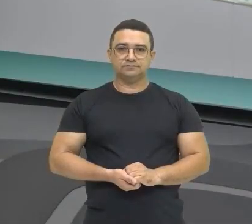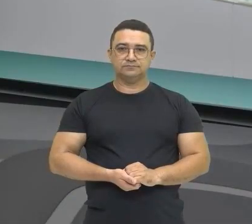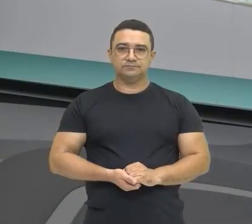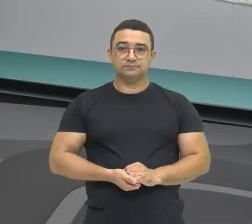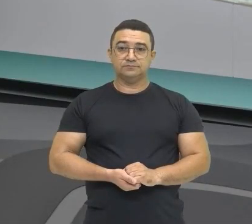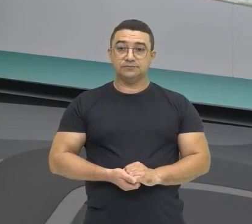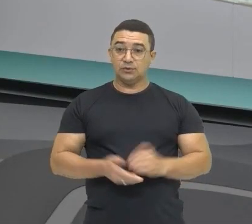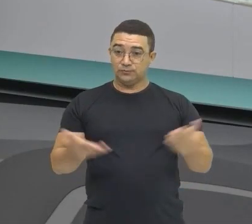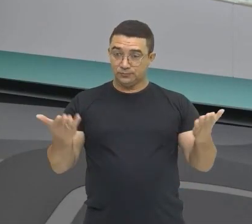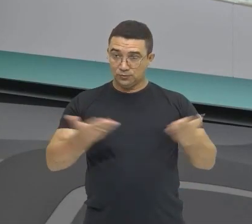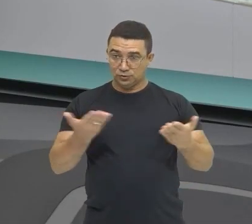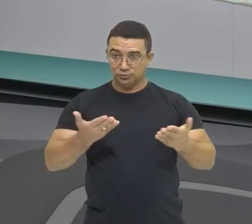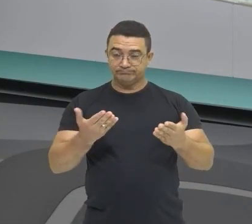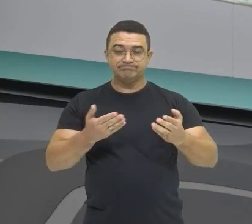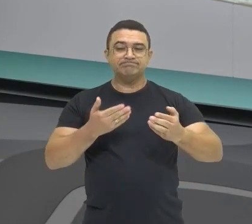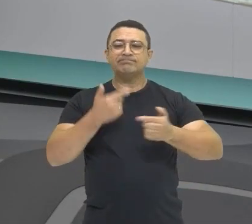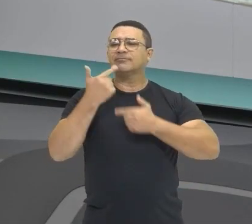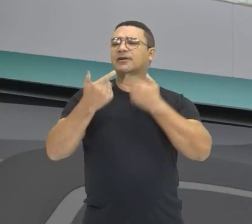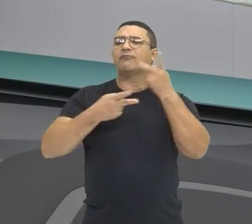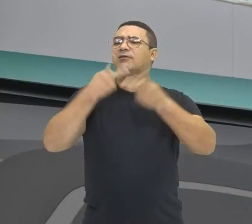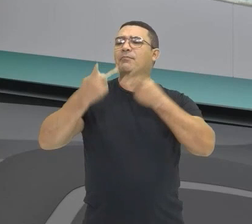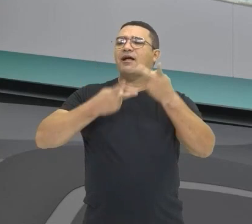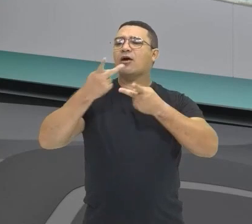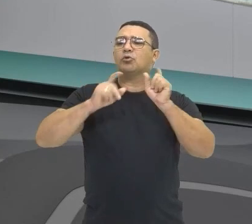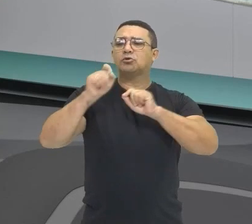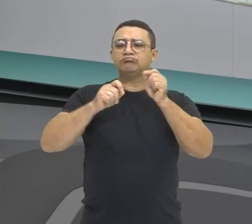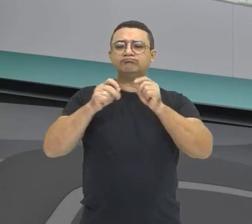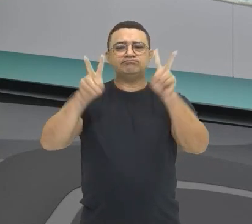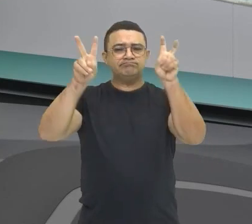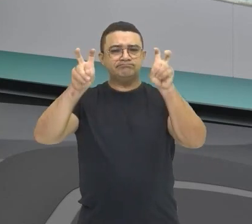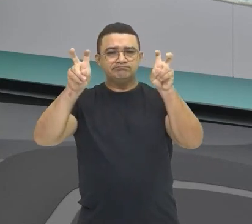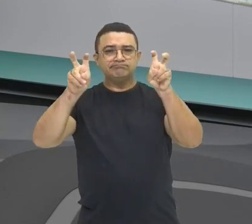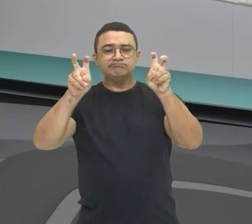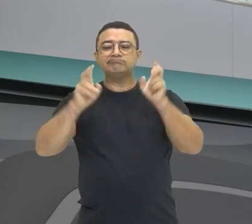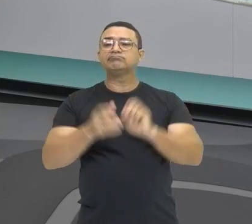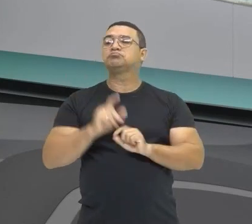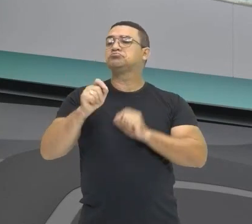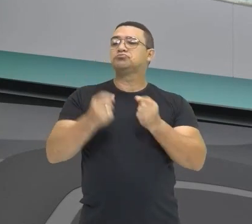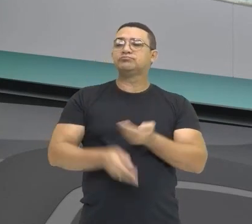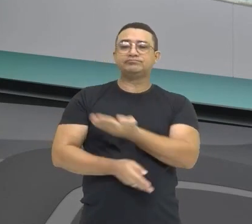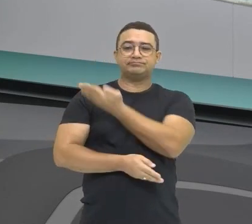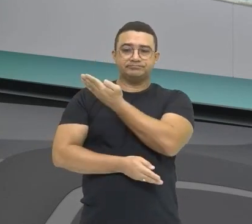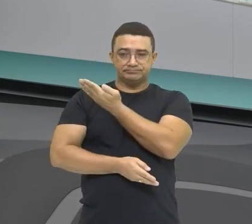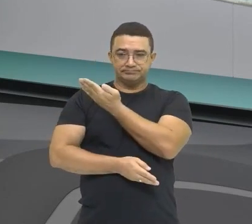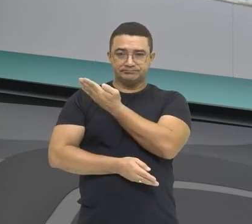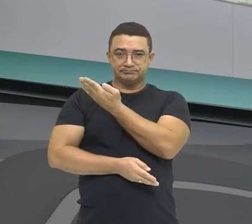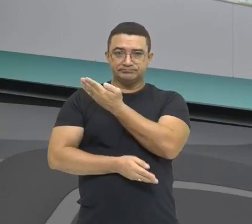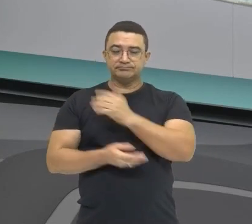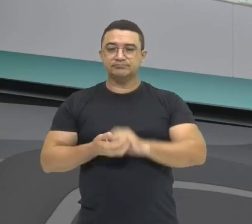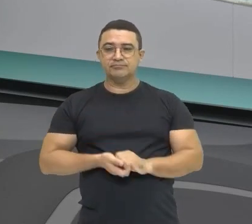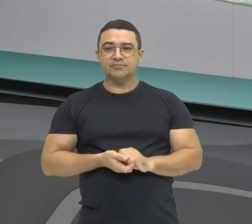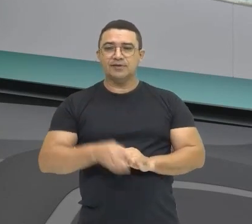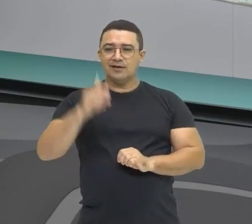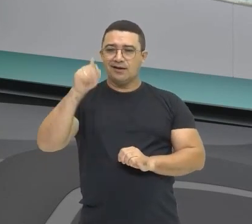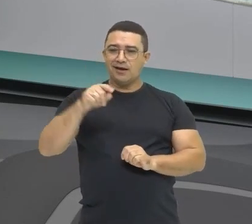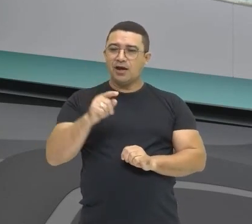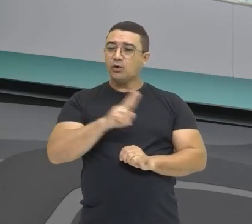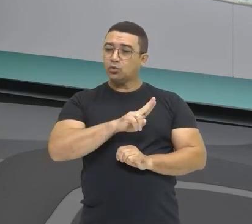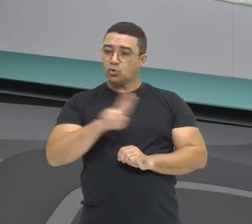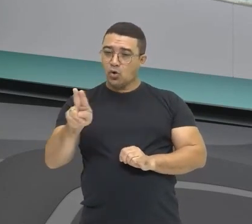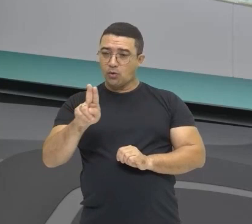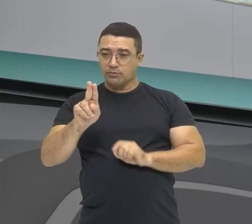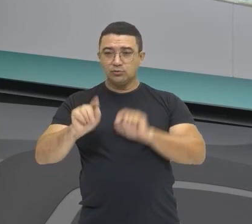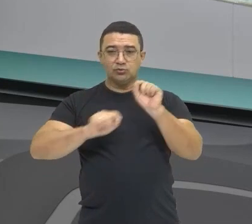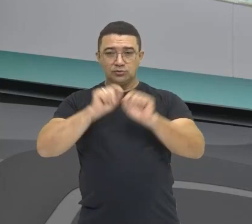Então, pessoal, hoje nós vamos estudar sobre o quinhentismo. O que é o quinhentismo? É uma denominação